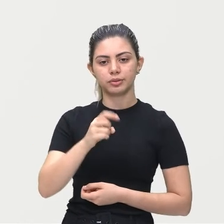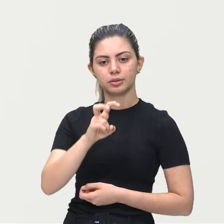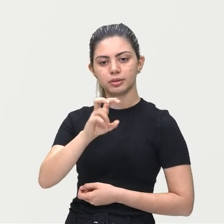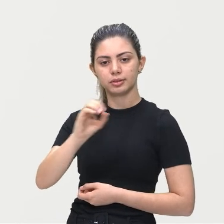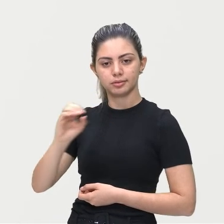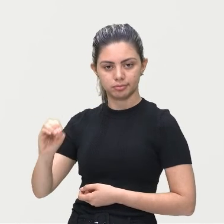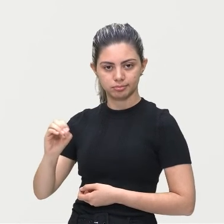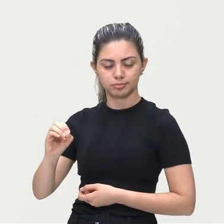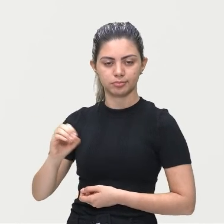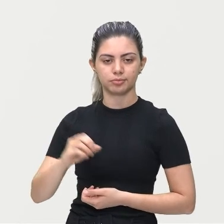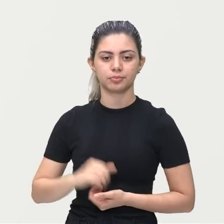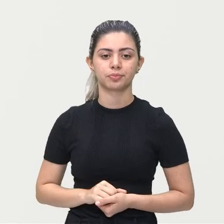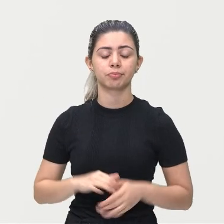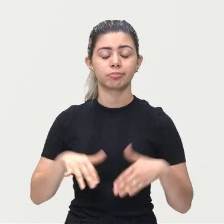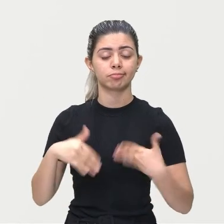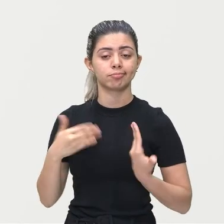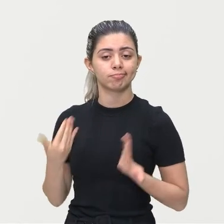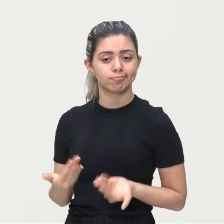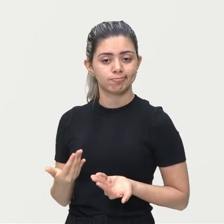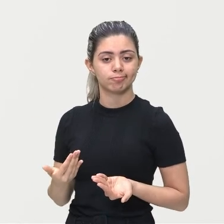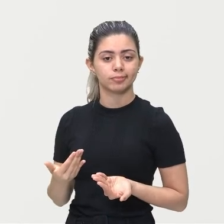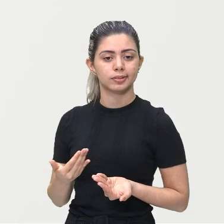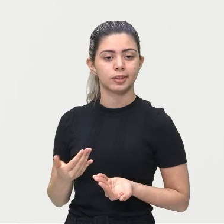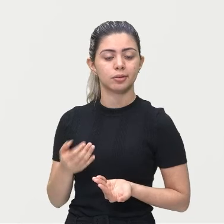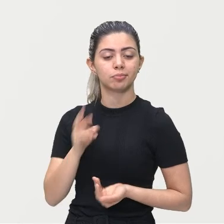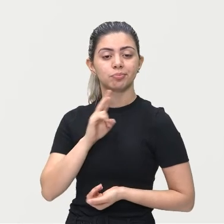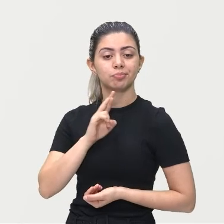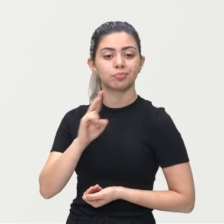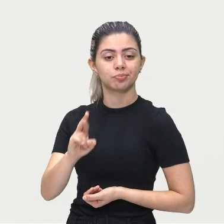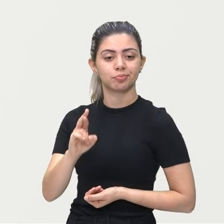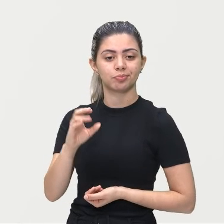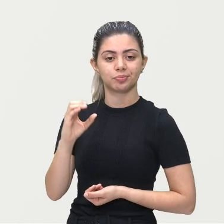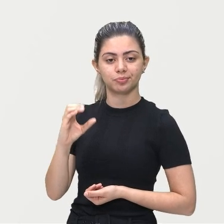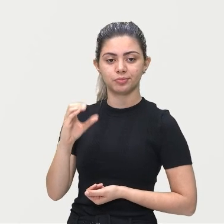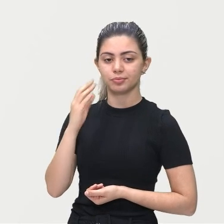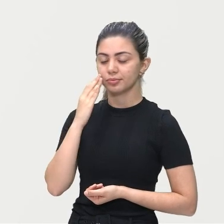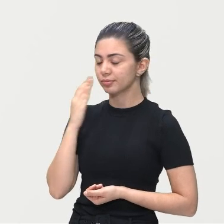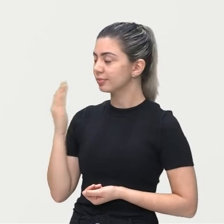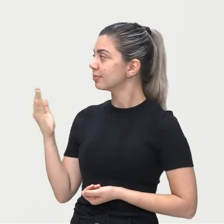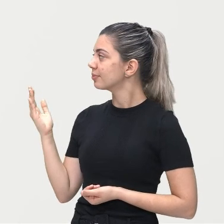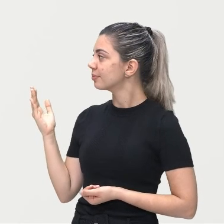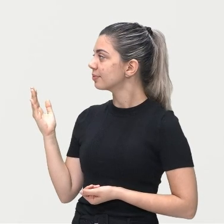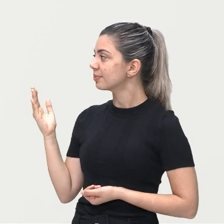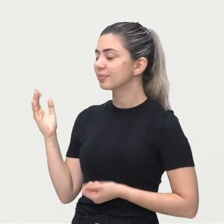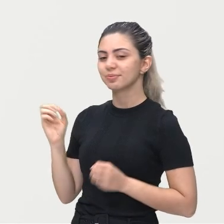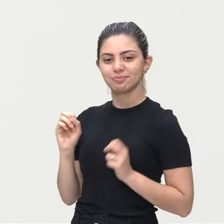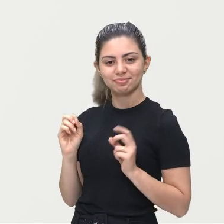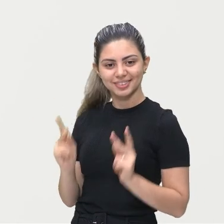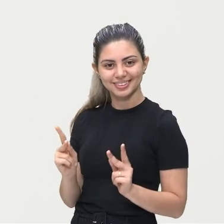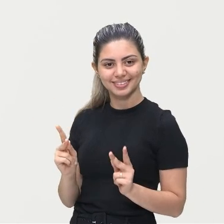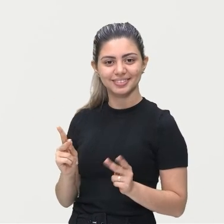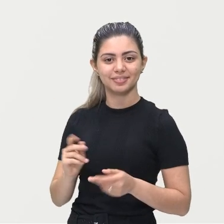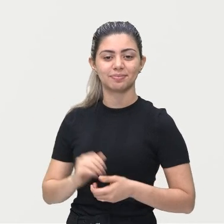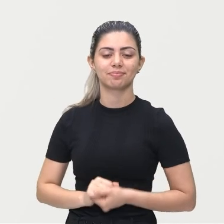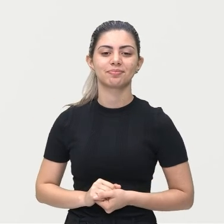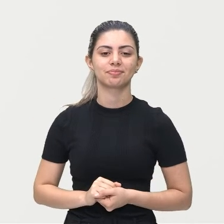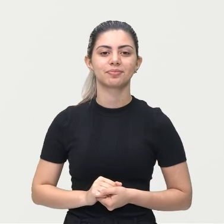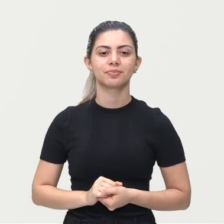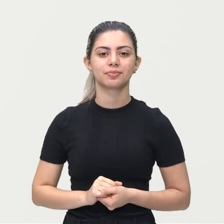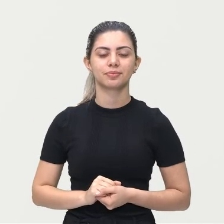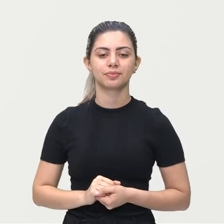48,500 gramas. Portanto, letra C. Beleza, meu povo? Então, muito